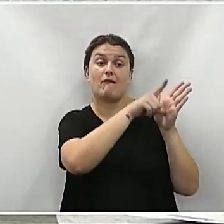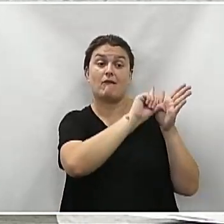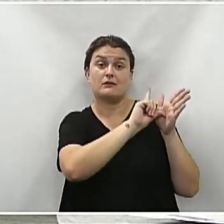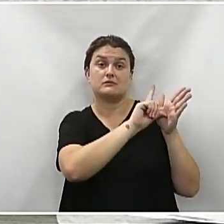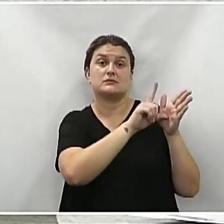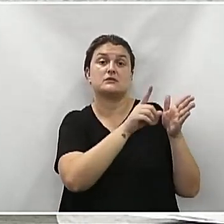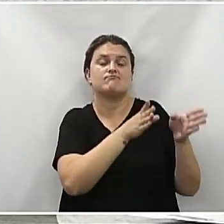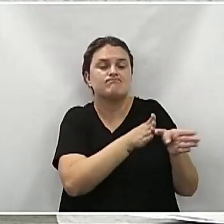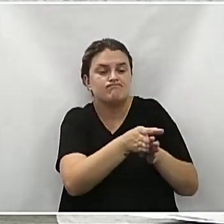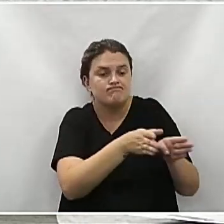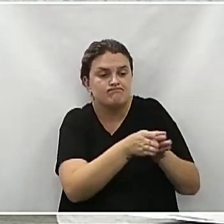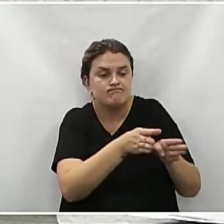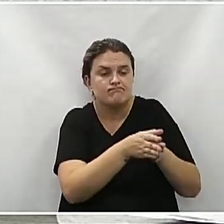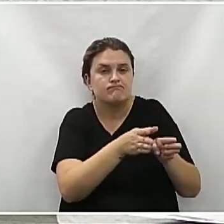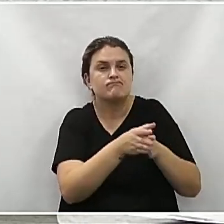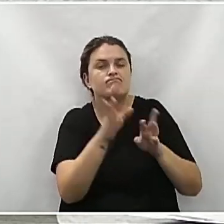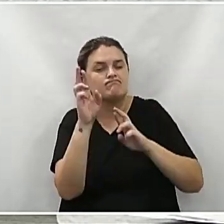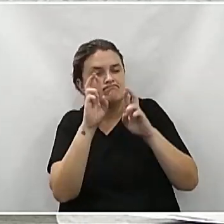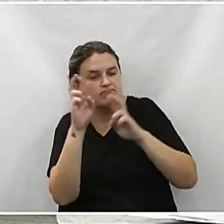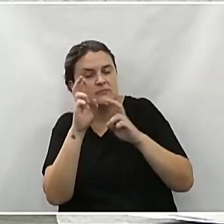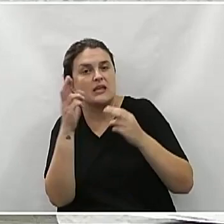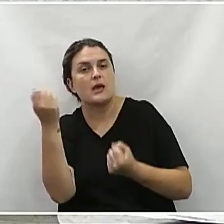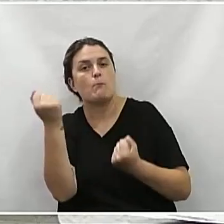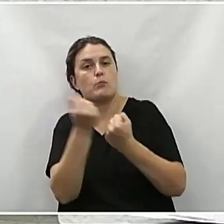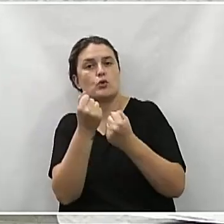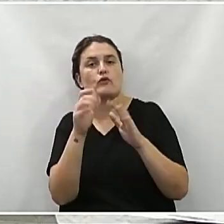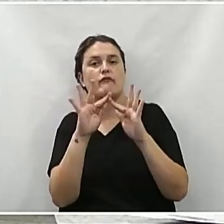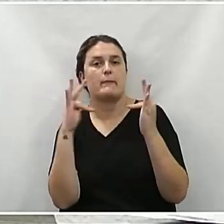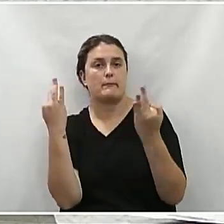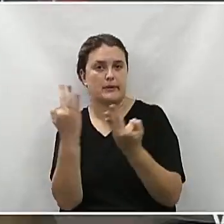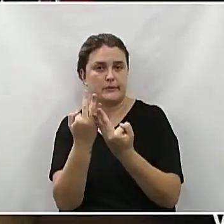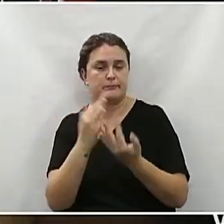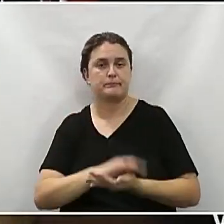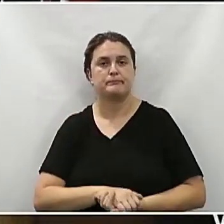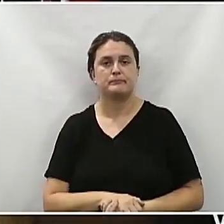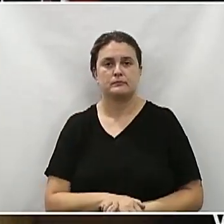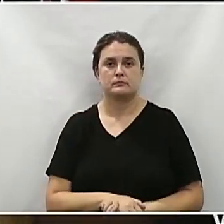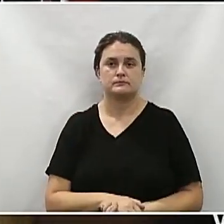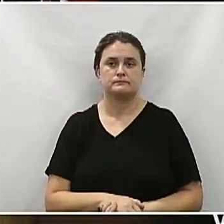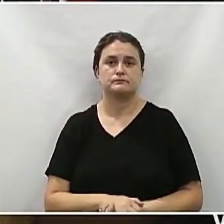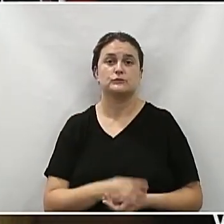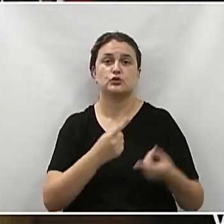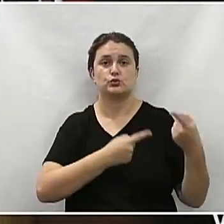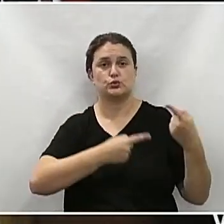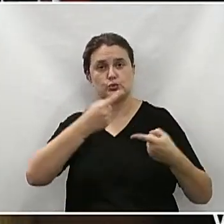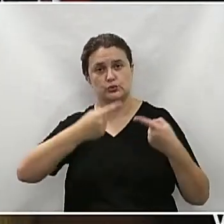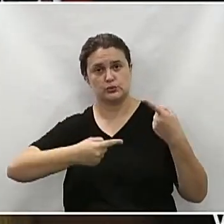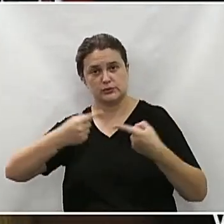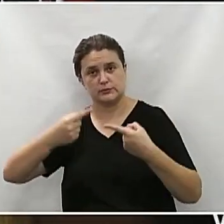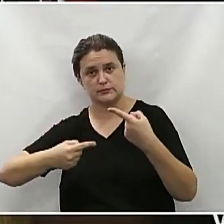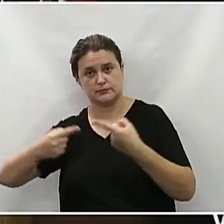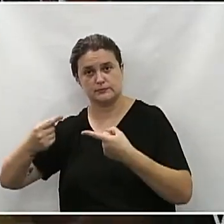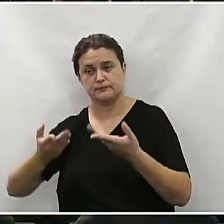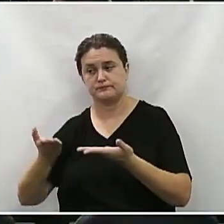sensibilização, monitoramento e apoio aos pais e responsáveis. Em discussão, com a palavra, a